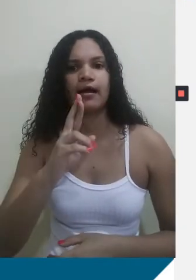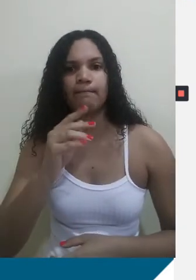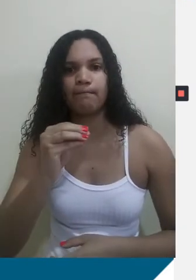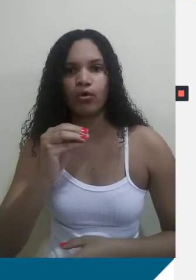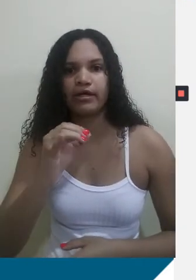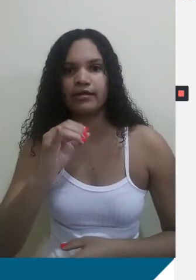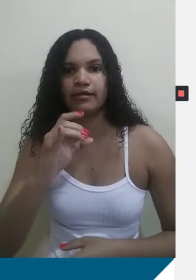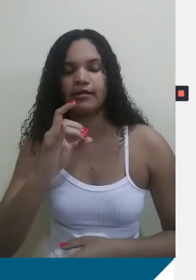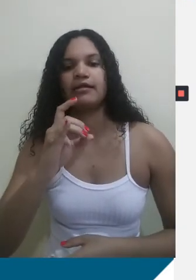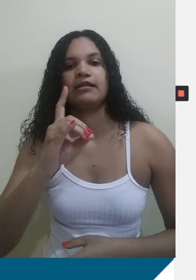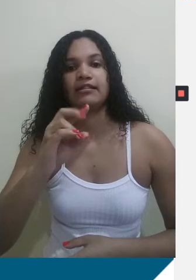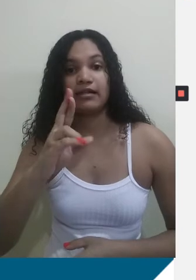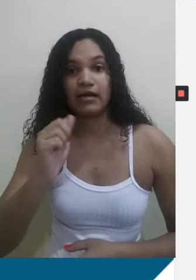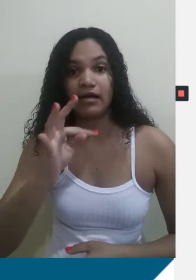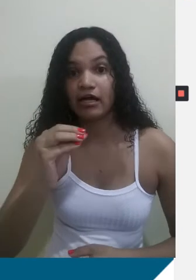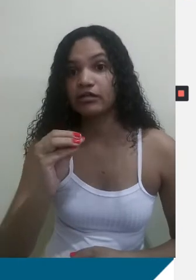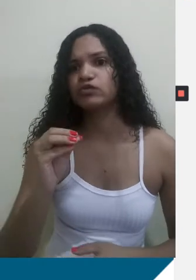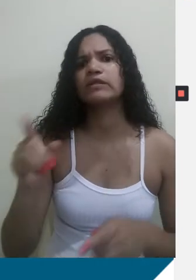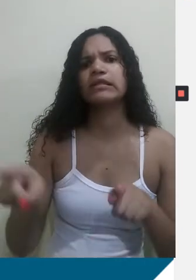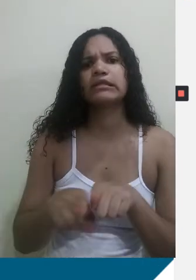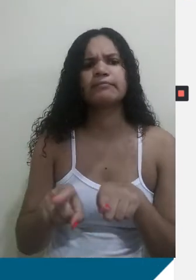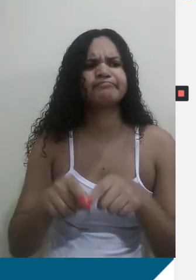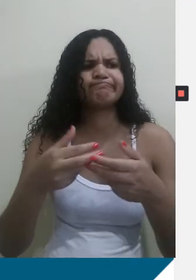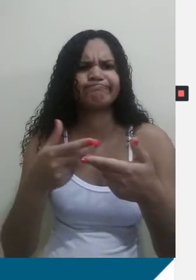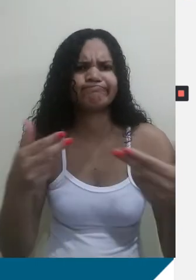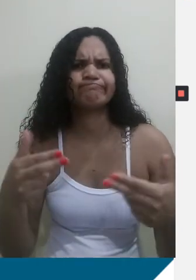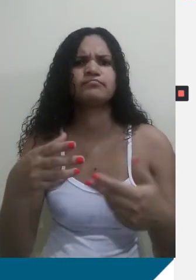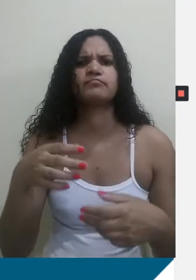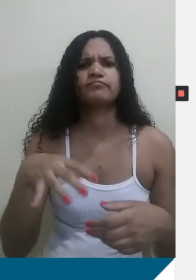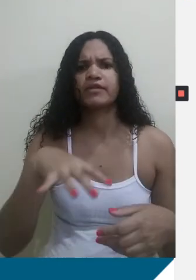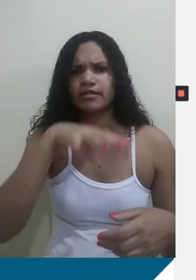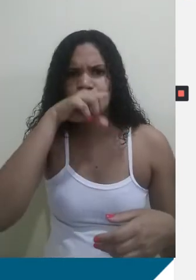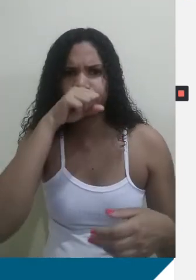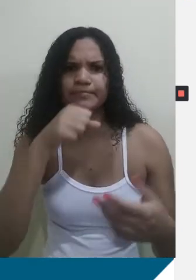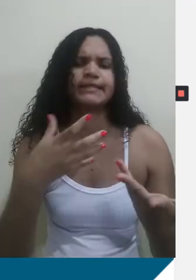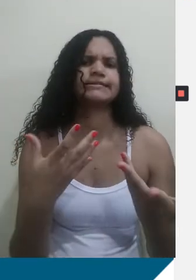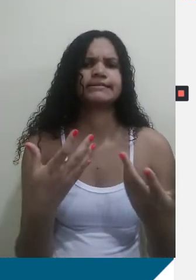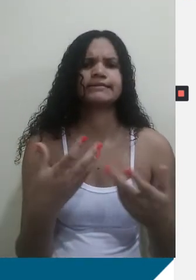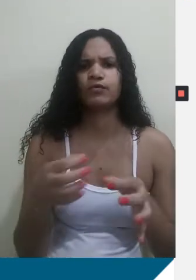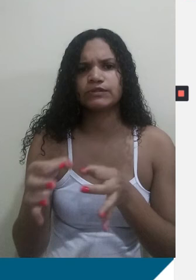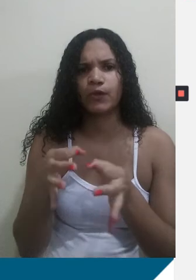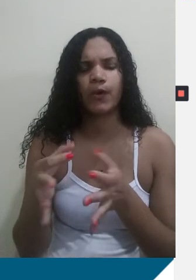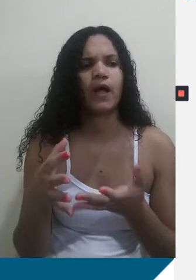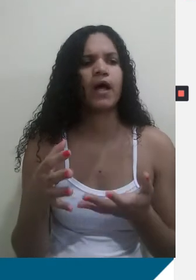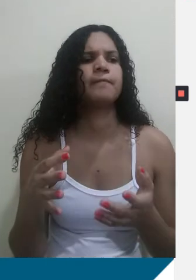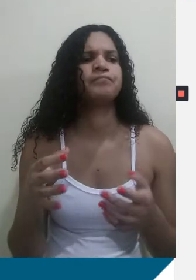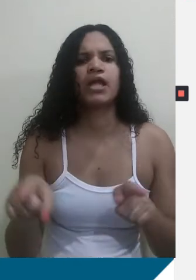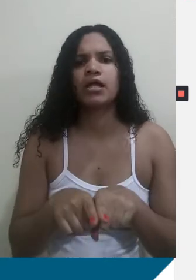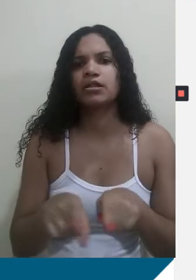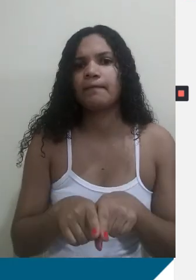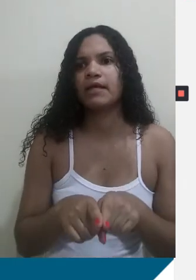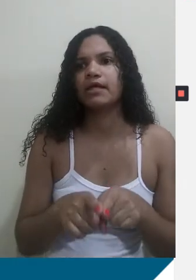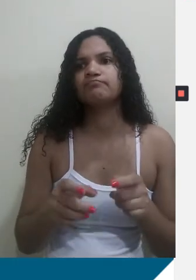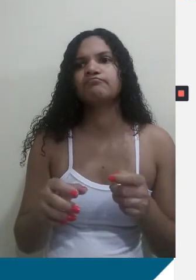da energia solar em energia química nas reações, a partir de reações químicas, reações de fase clara, reações de